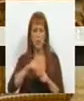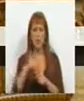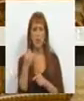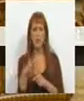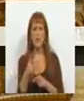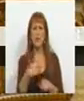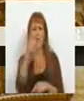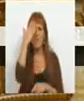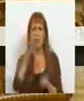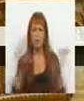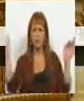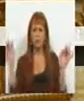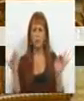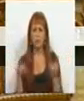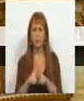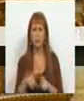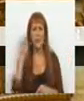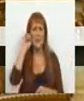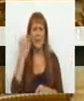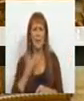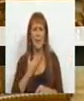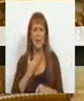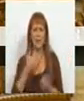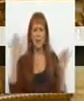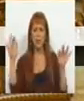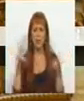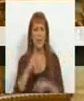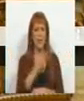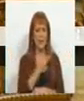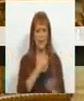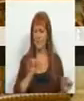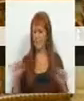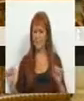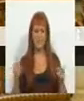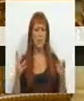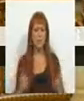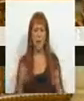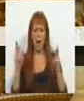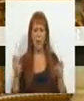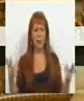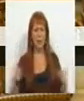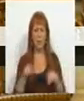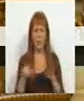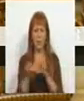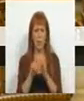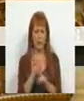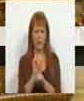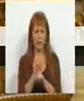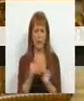2016 prevê uma redução do déficit e uma redução da dívida, mas aumenta, neste